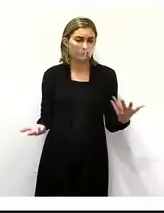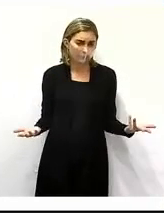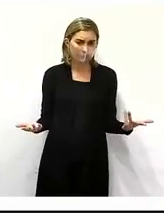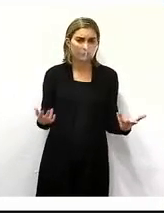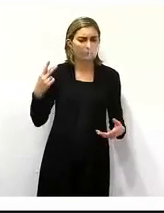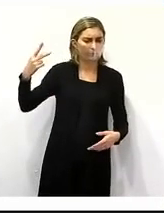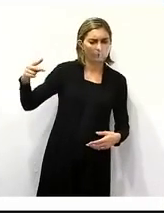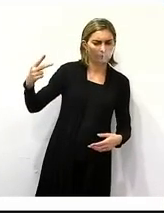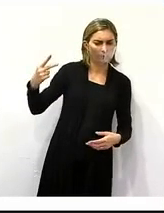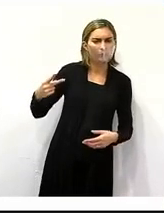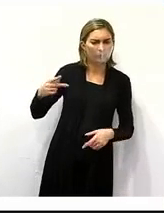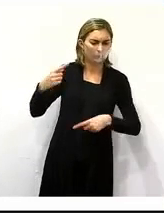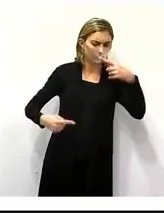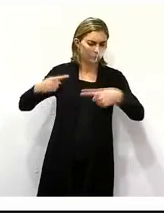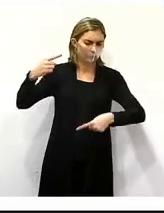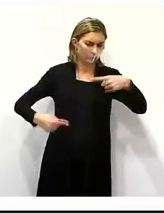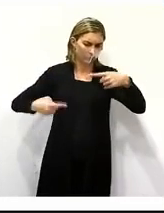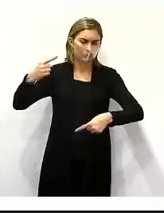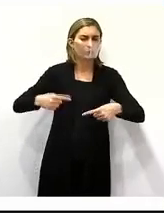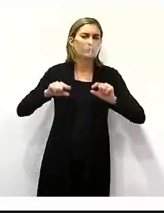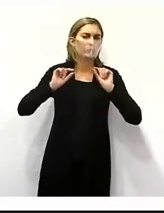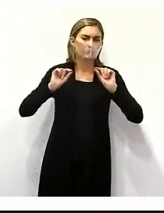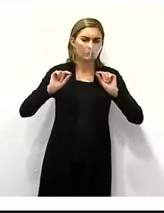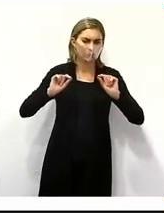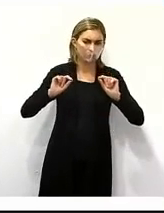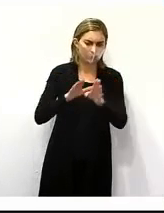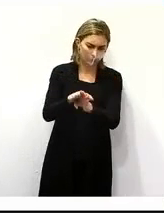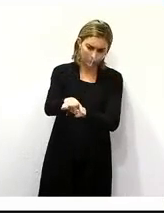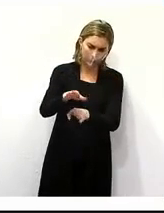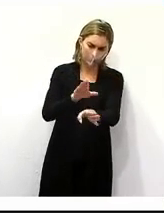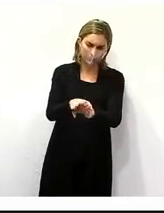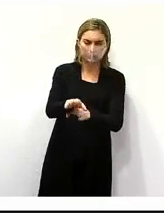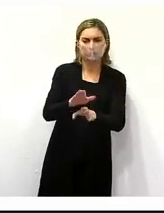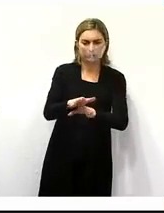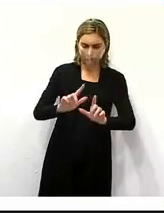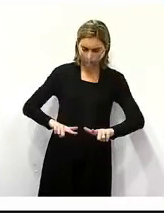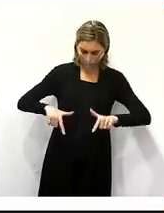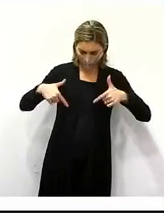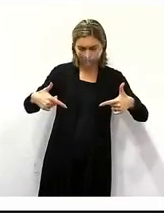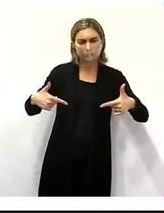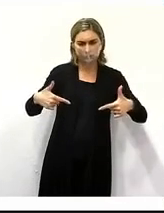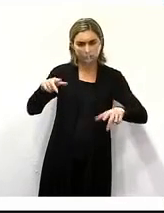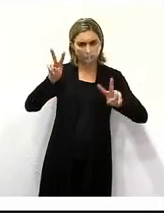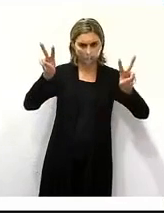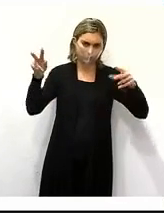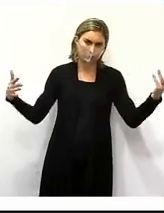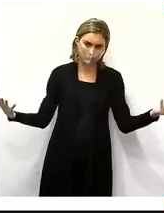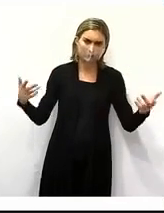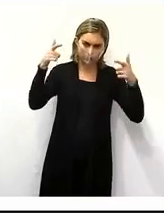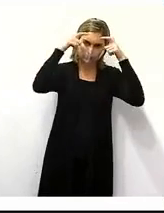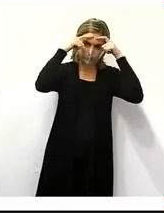para ele, na política, o que orienta as ações do político, que ele chama aí